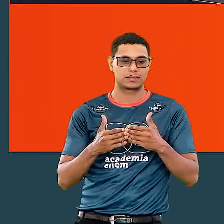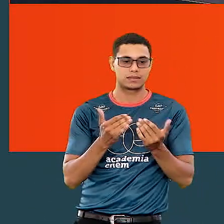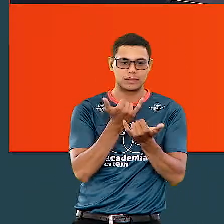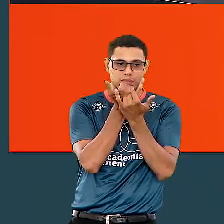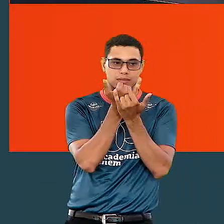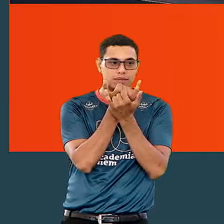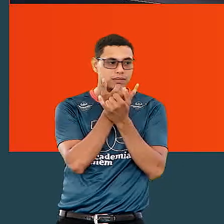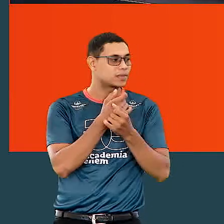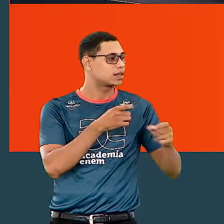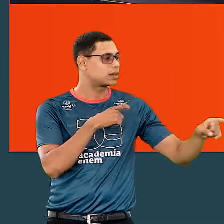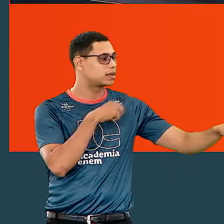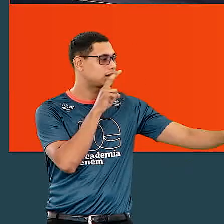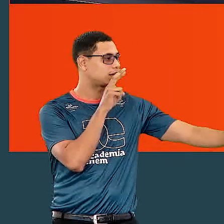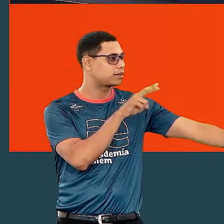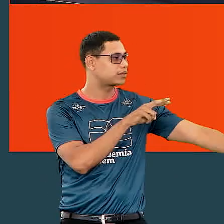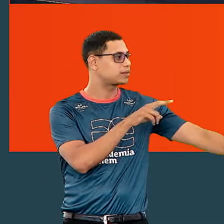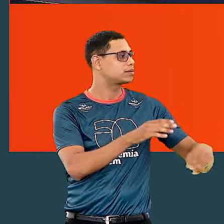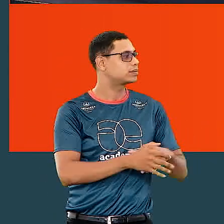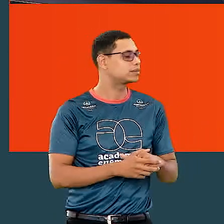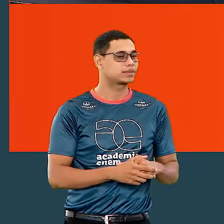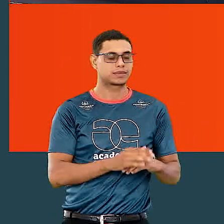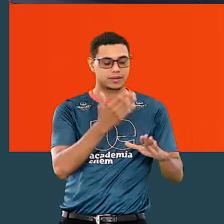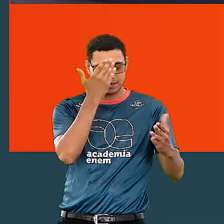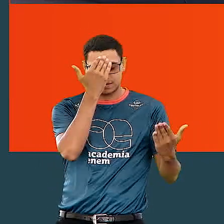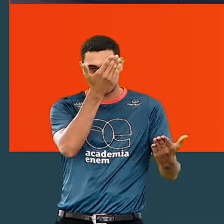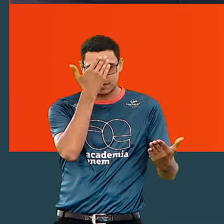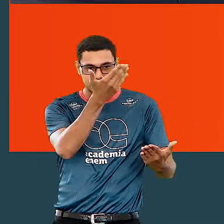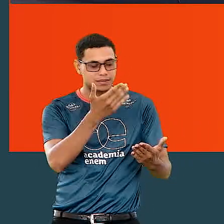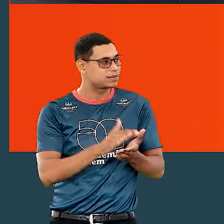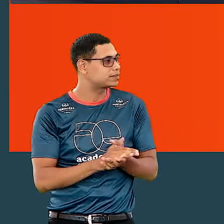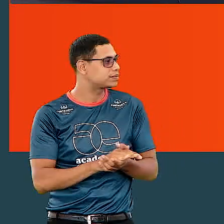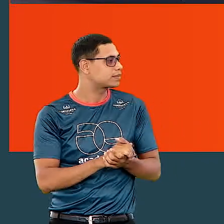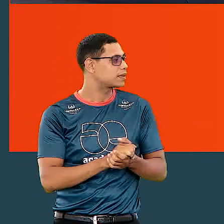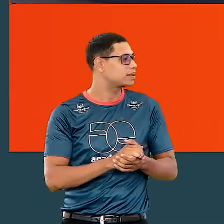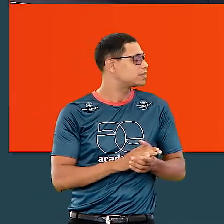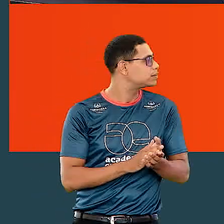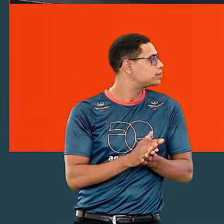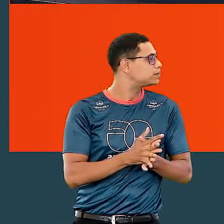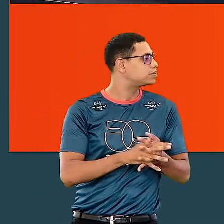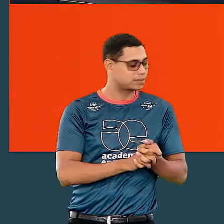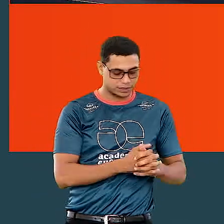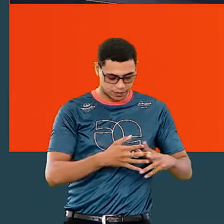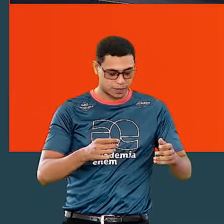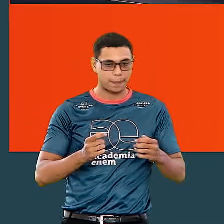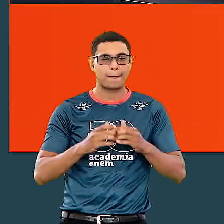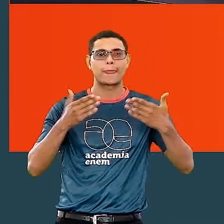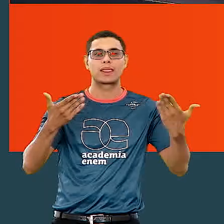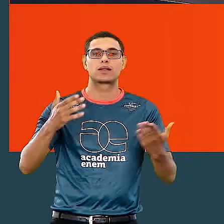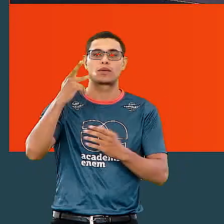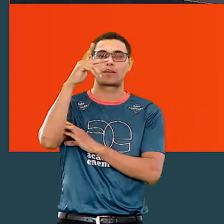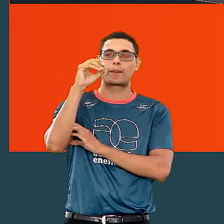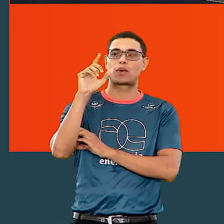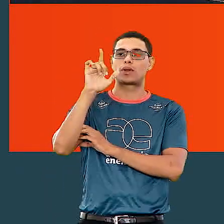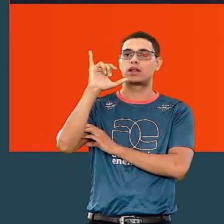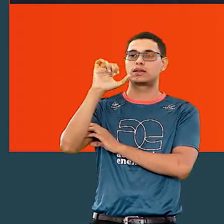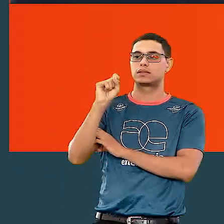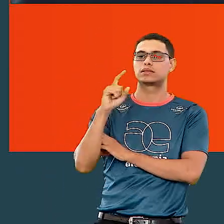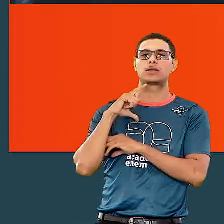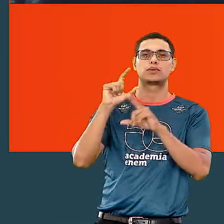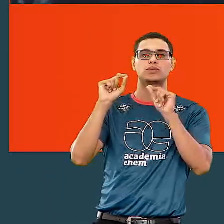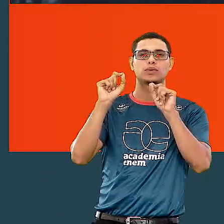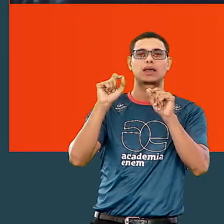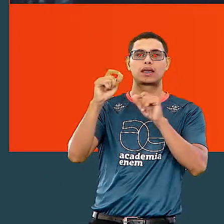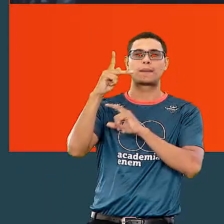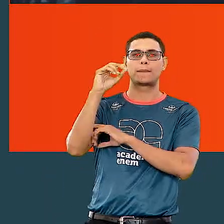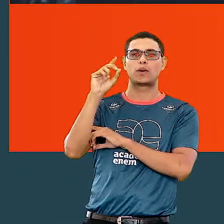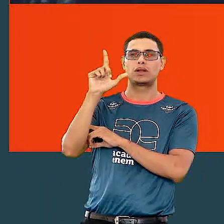show. Obrigado, viu? Obrigado, amigo. Você é um amigo, viu? Tamo junto. Ei, bora lá. O que é polis, Isaac? Puxa uma setinha e coloca assim, ó.